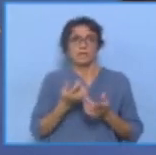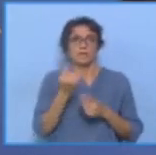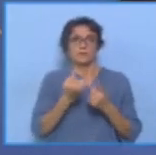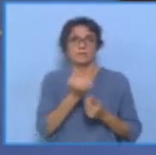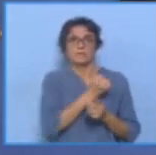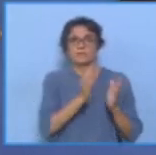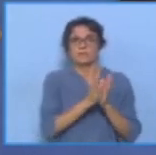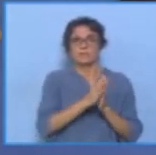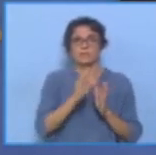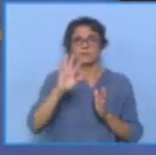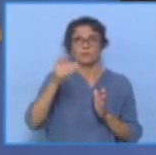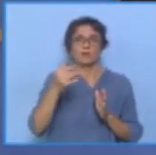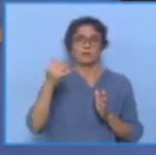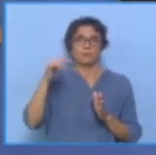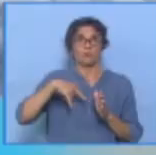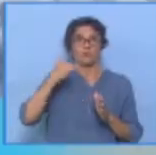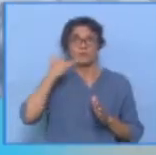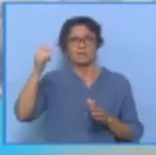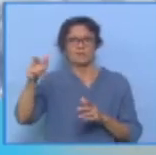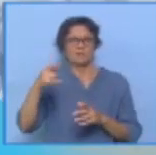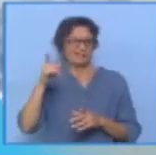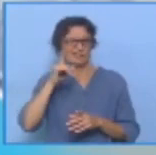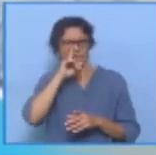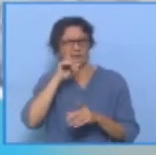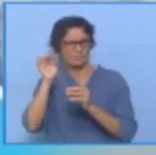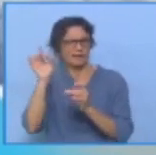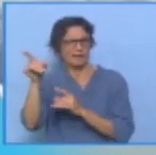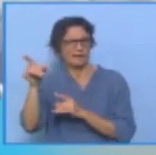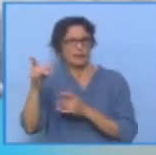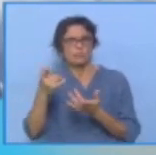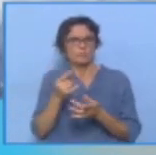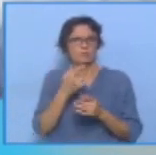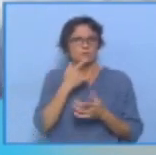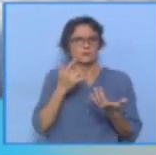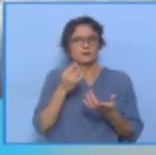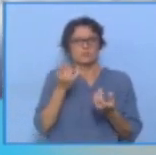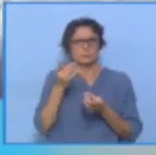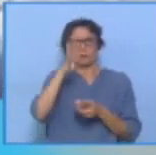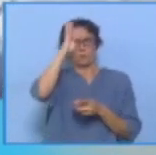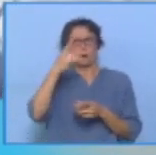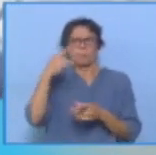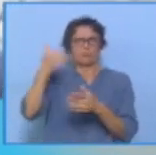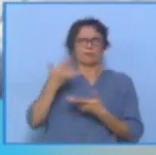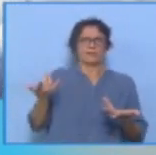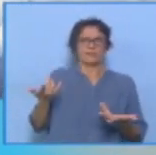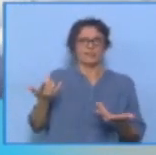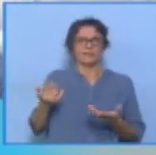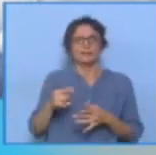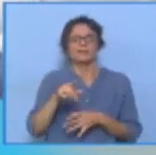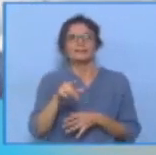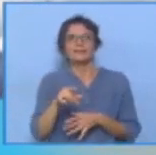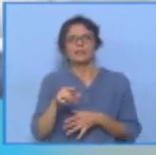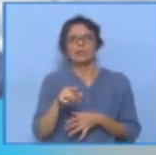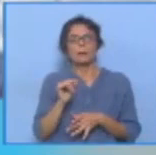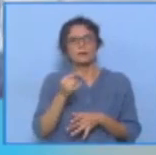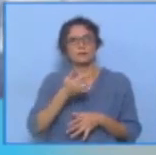perguntam-me é alguma brincadeira, não conseguem sequer entender como é que o Papa se lembrou deles, e é muito interessante que esta experiência do ser católico